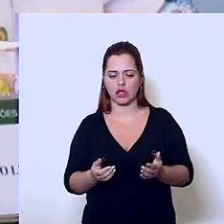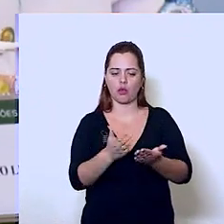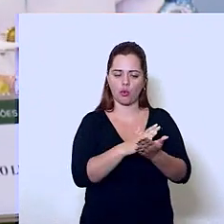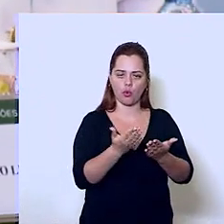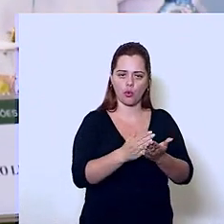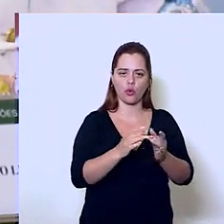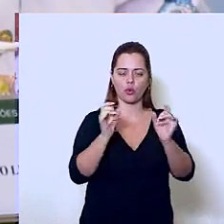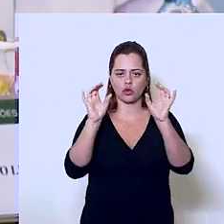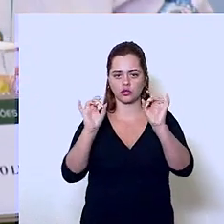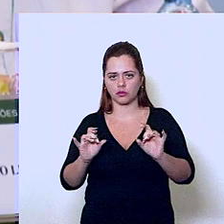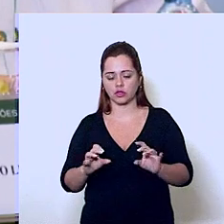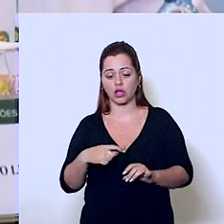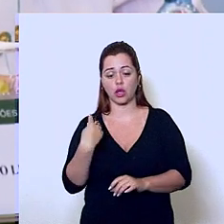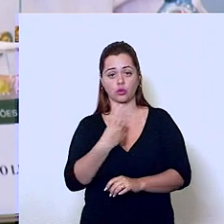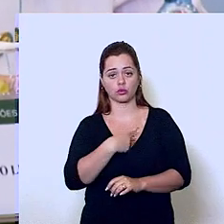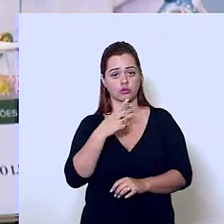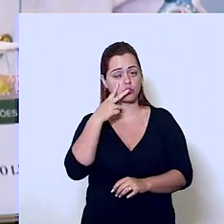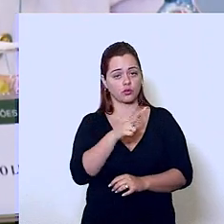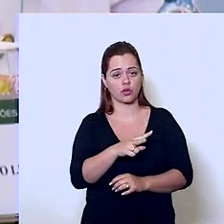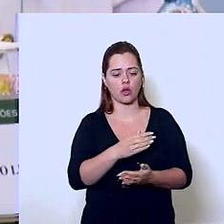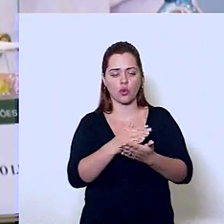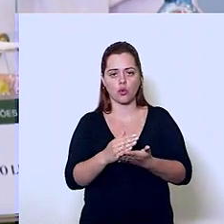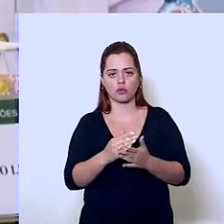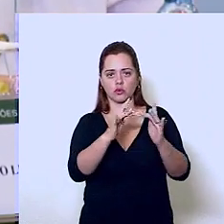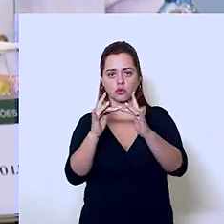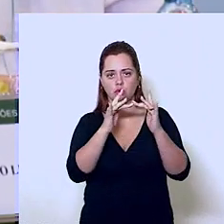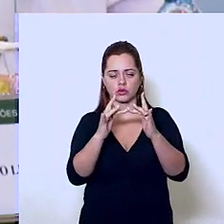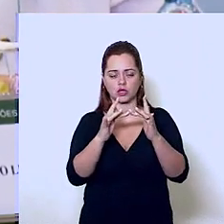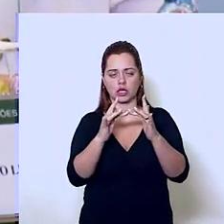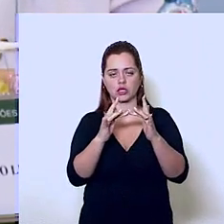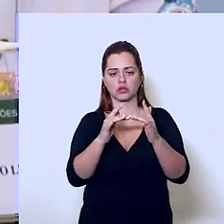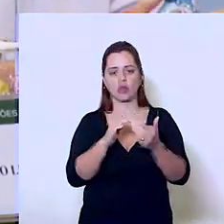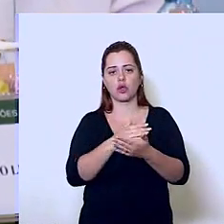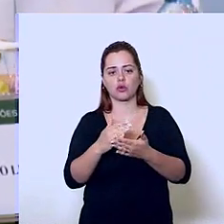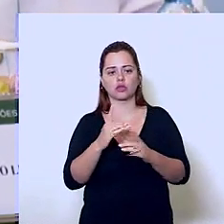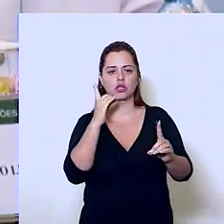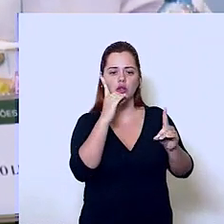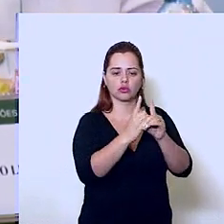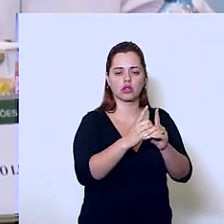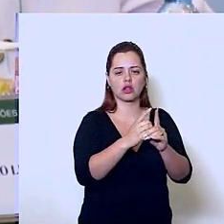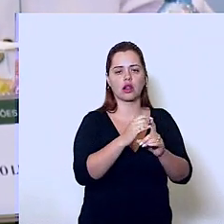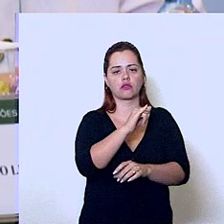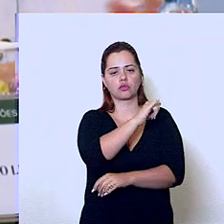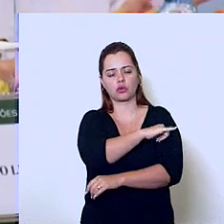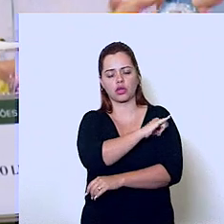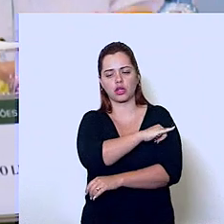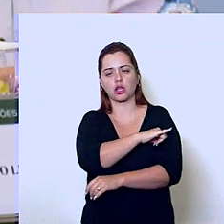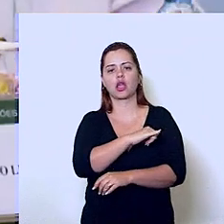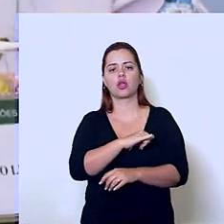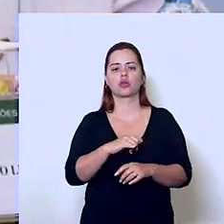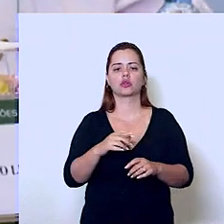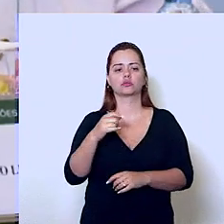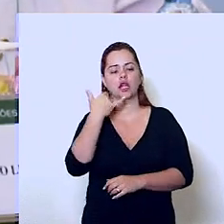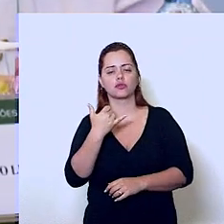logo começou a ter um contato quando ele ia, encontrava no Rio, por telefone, menos, mas criou esse